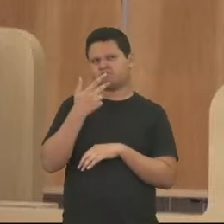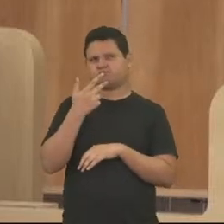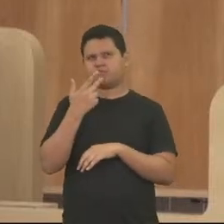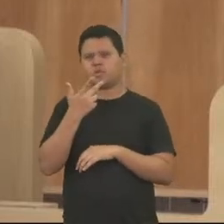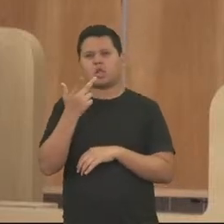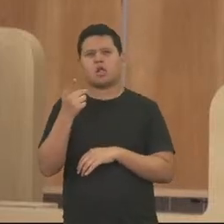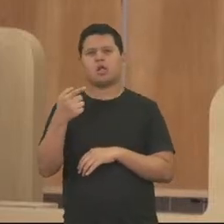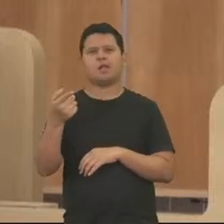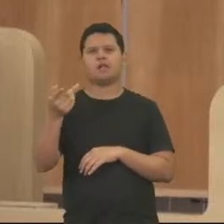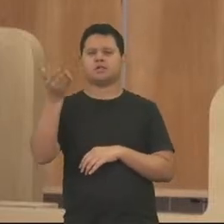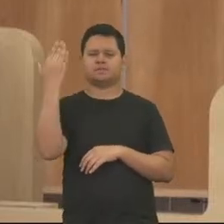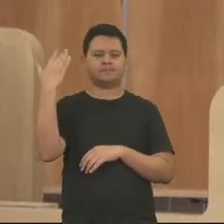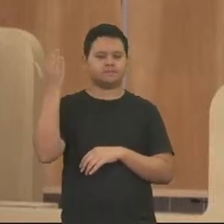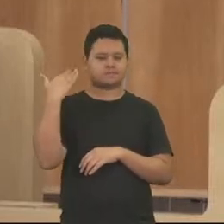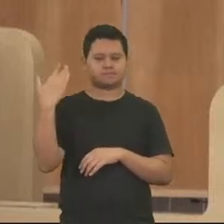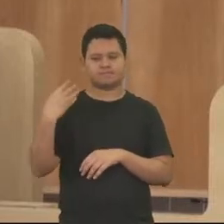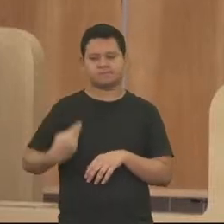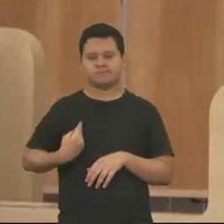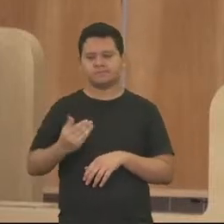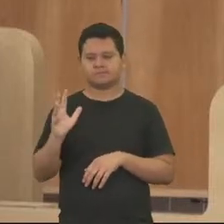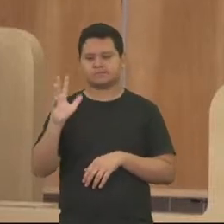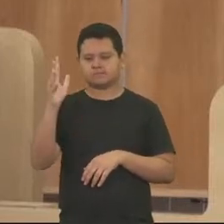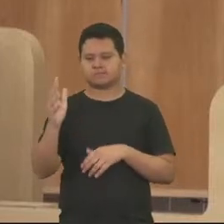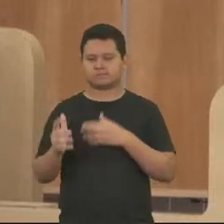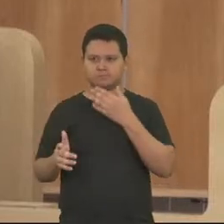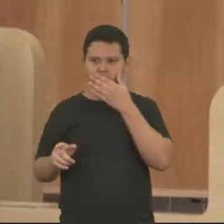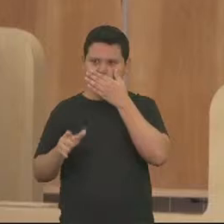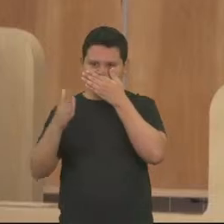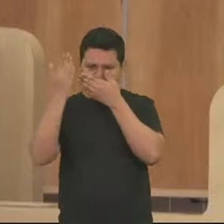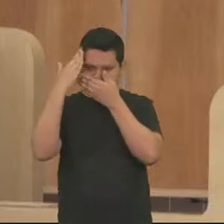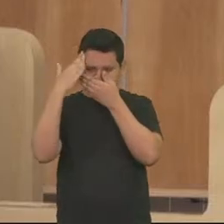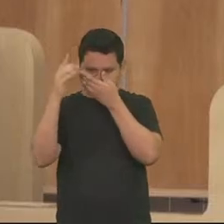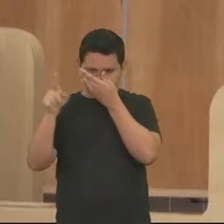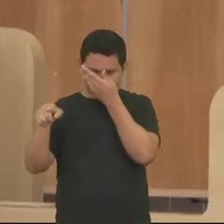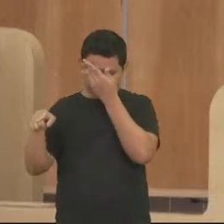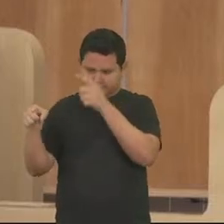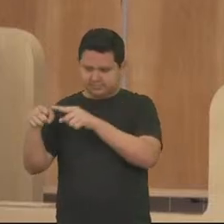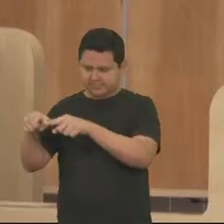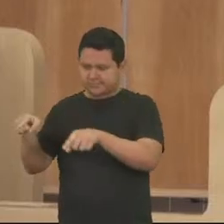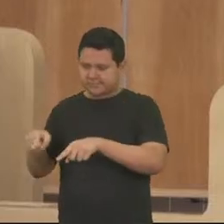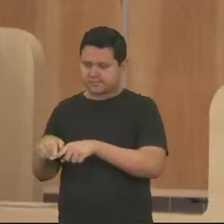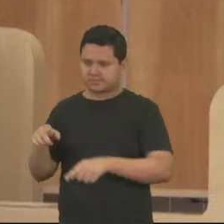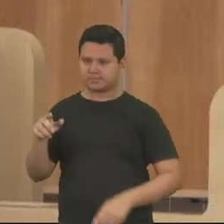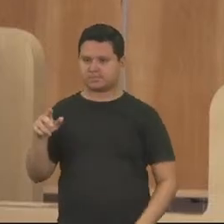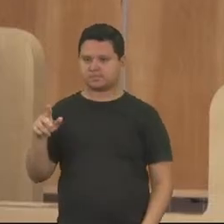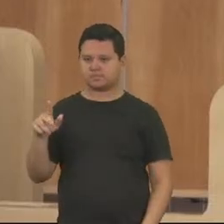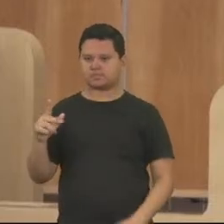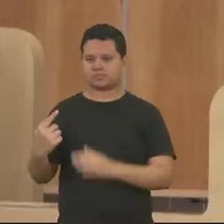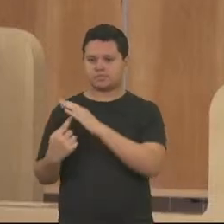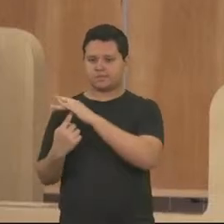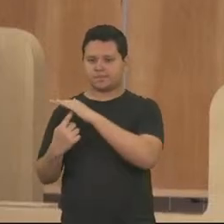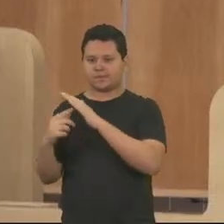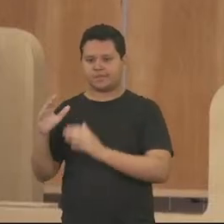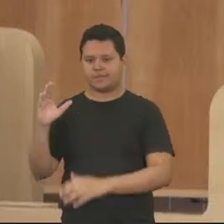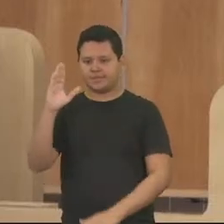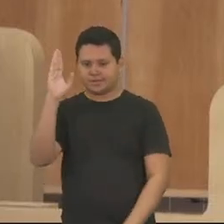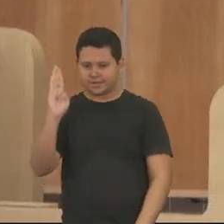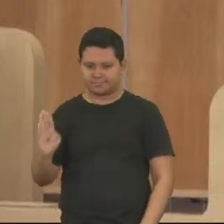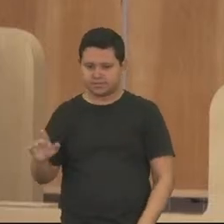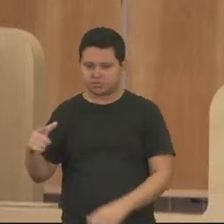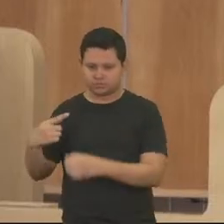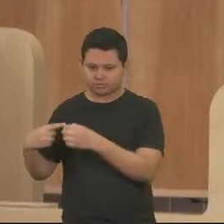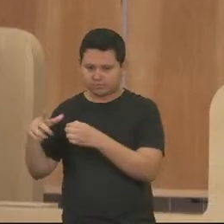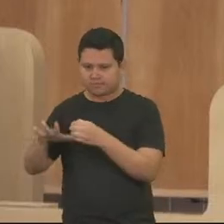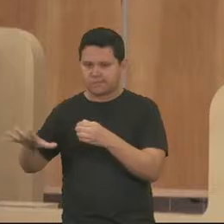que a gente vivia na época. Ali no Parque Brasil, eu consegui um recurso de 740 mil na